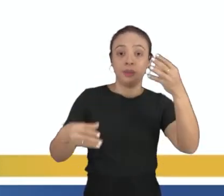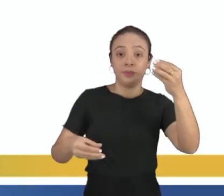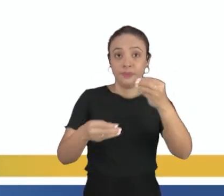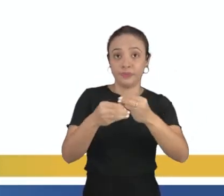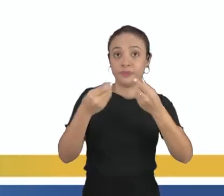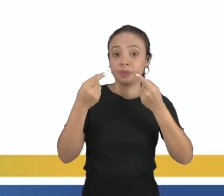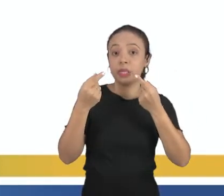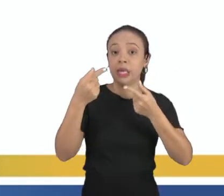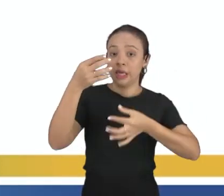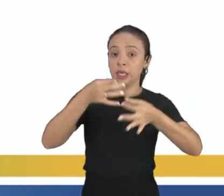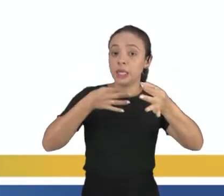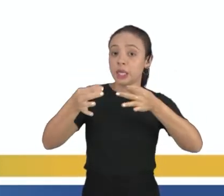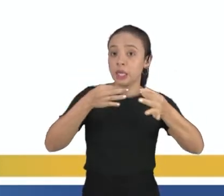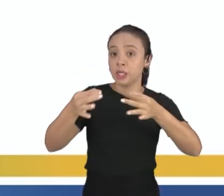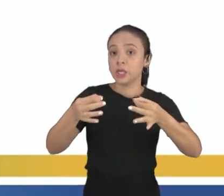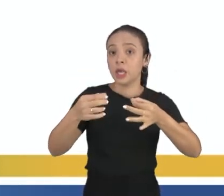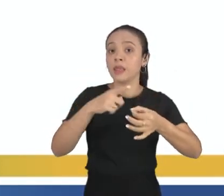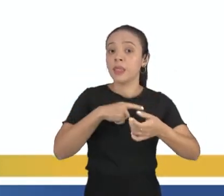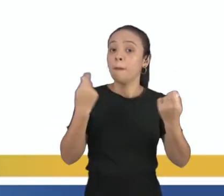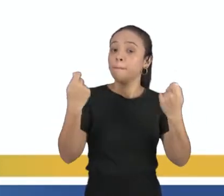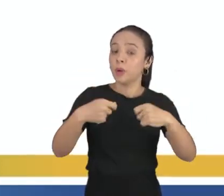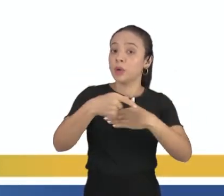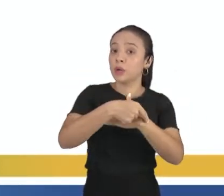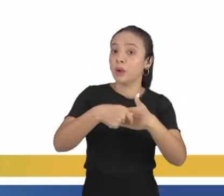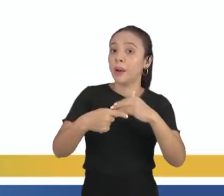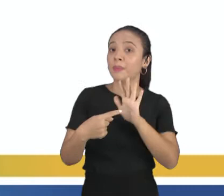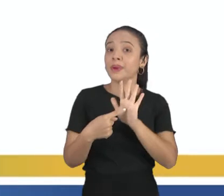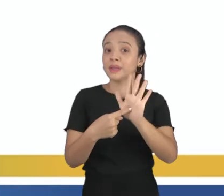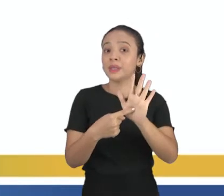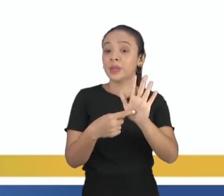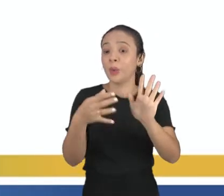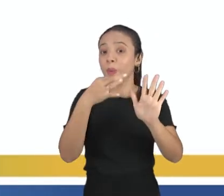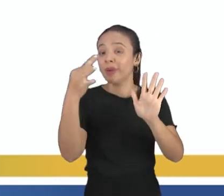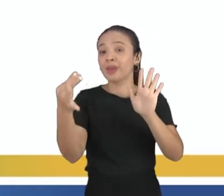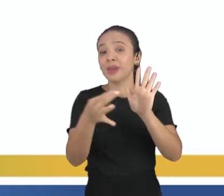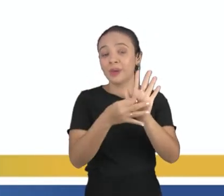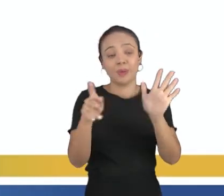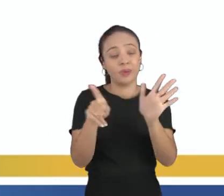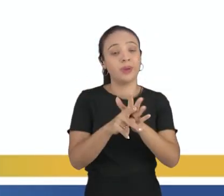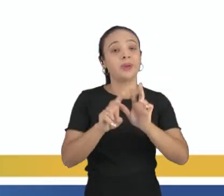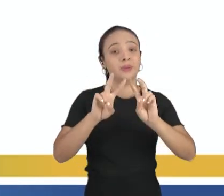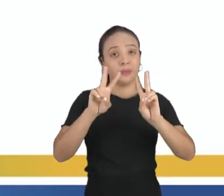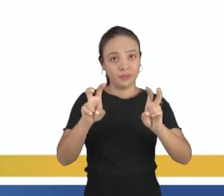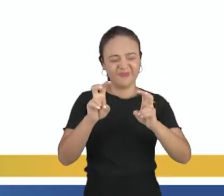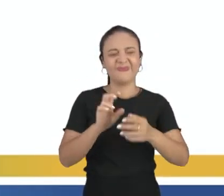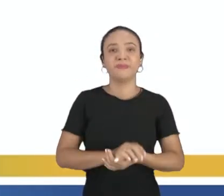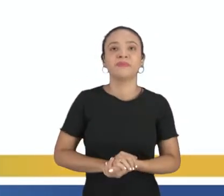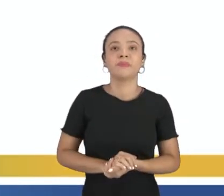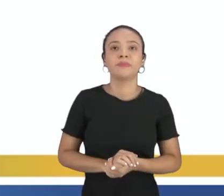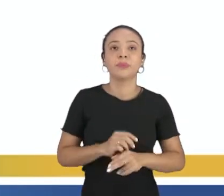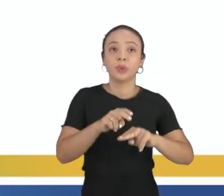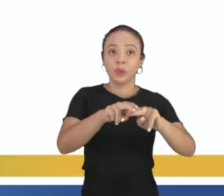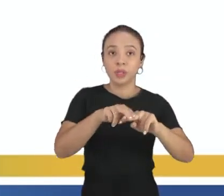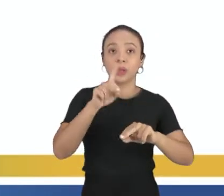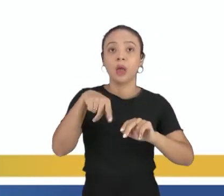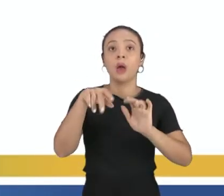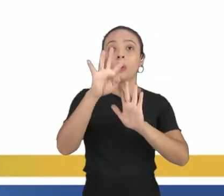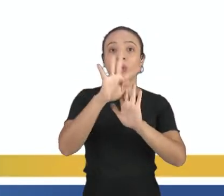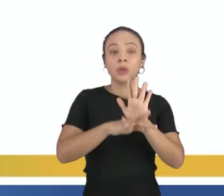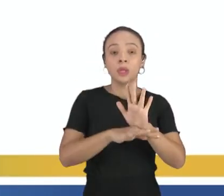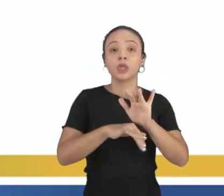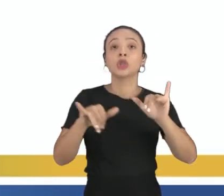sim espaço para que o autor apresente tese sobre o tema abordado, sendo então um texto de